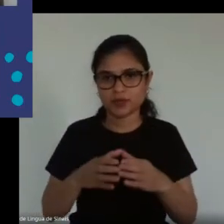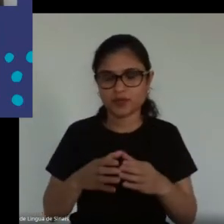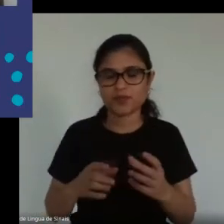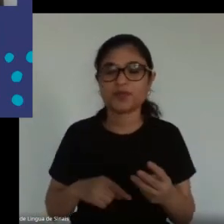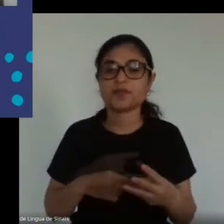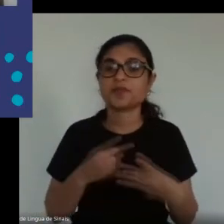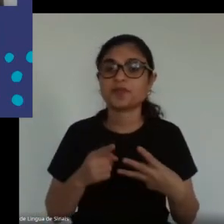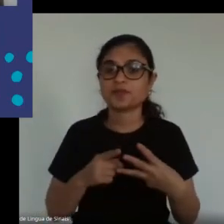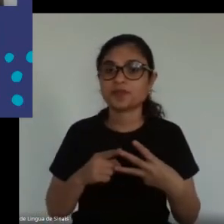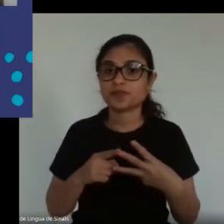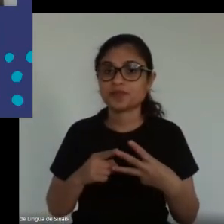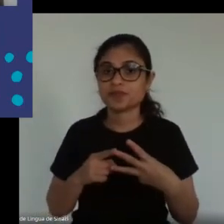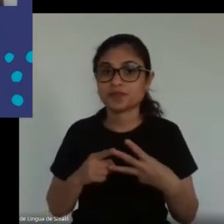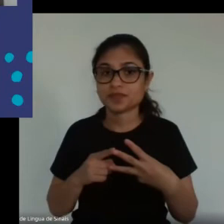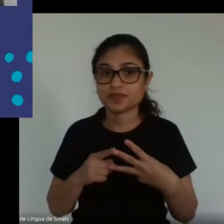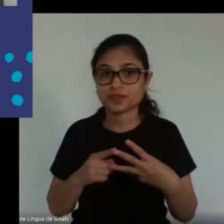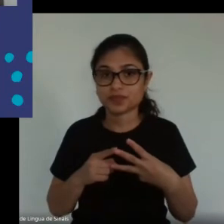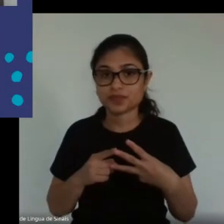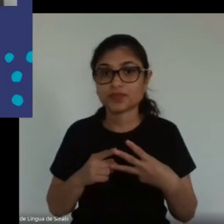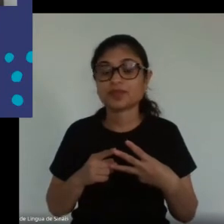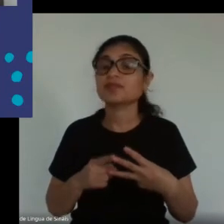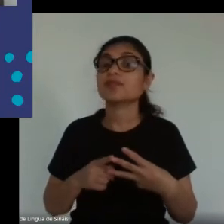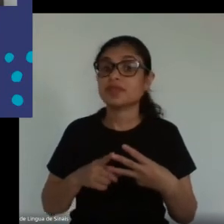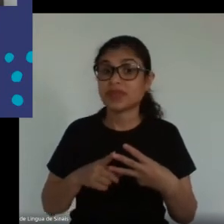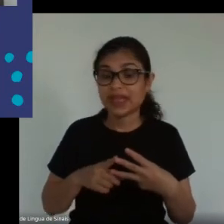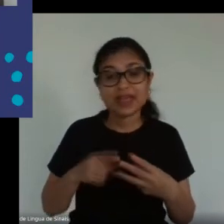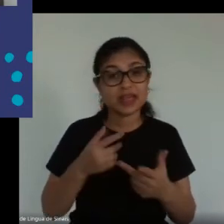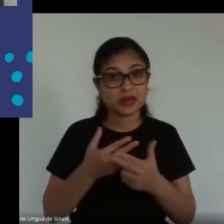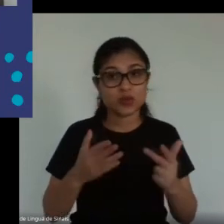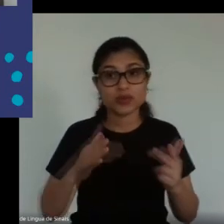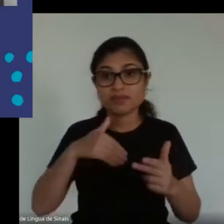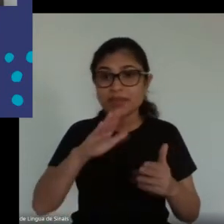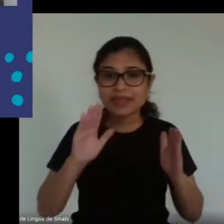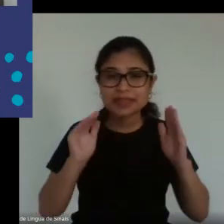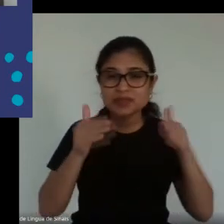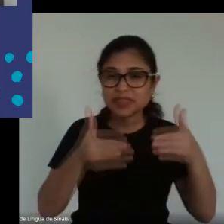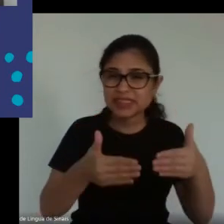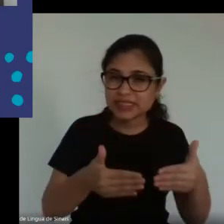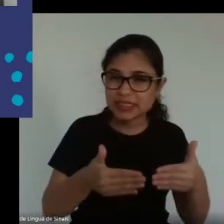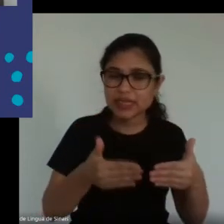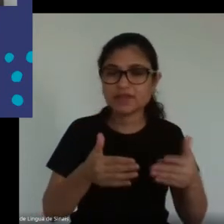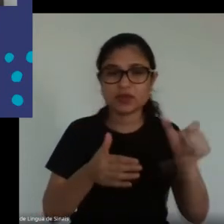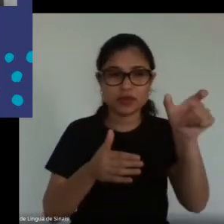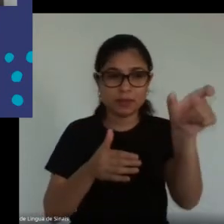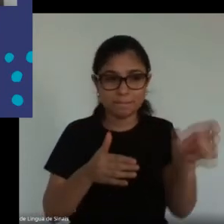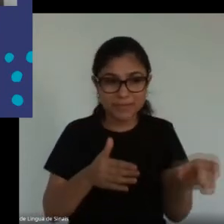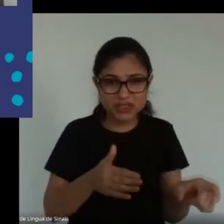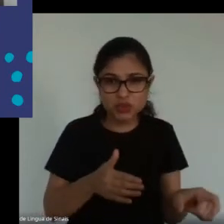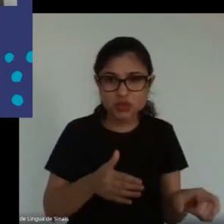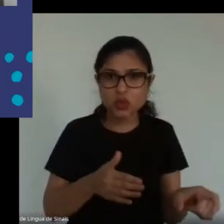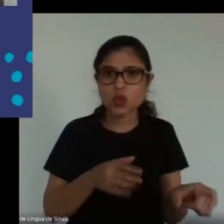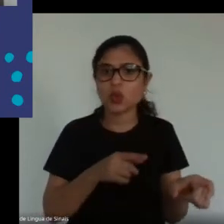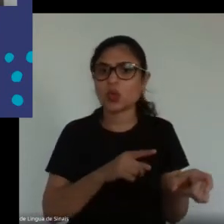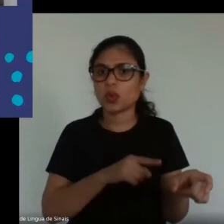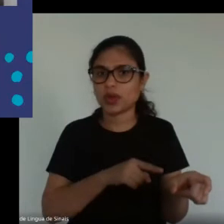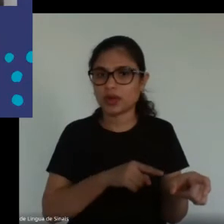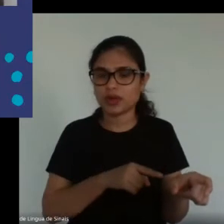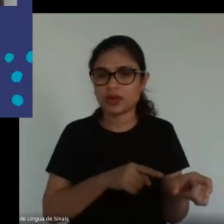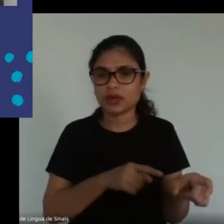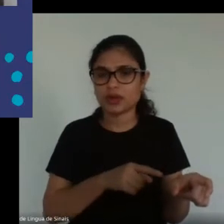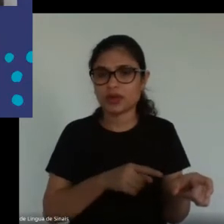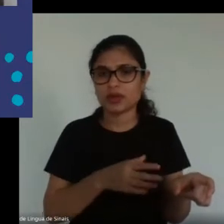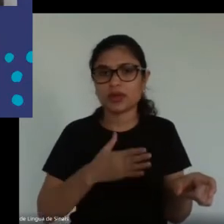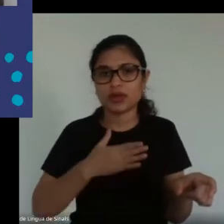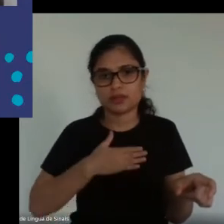beleza? Segundo, aí quando é nessas questões mais específicas que você vai lidar mais com a pessoa, e que aí, para